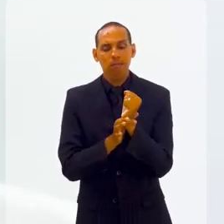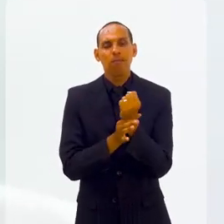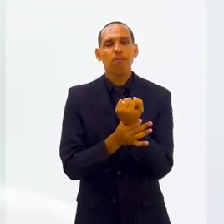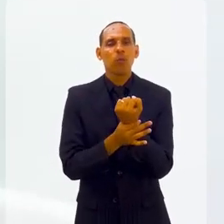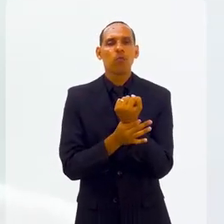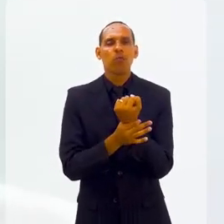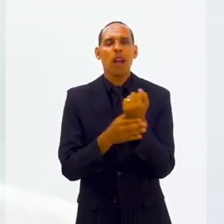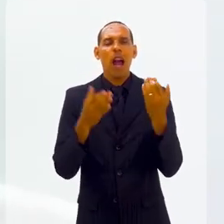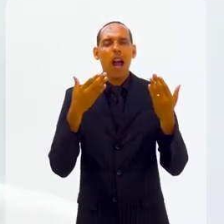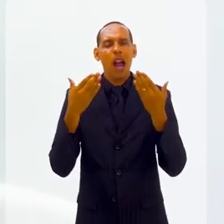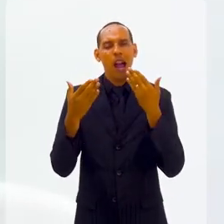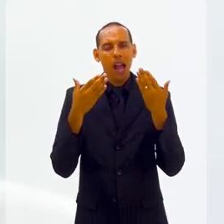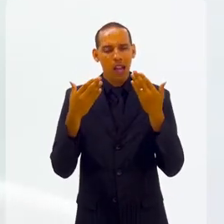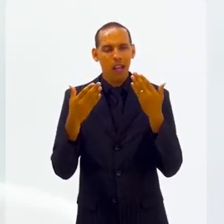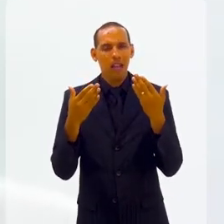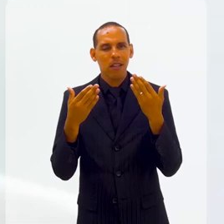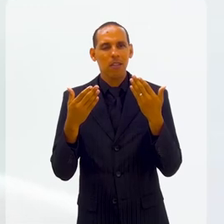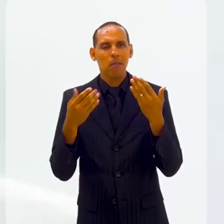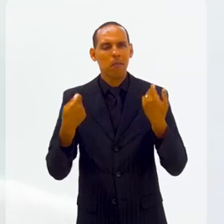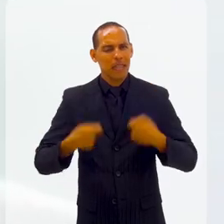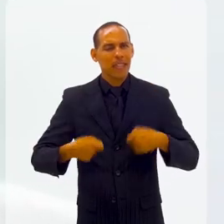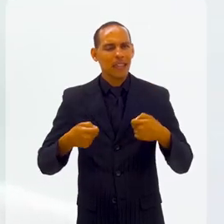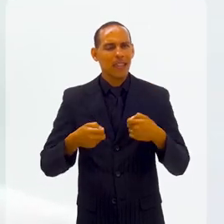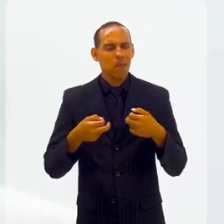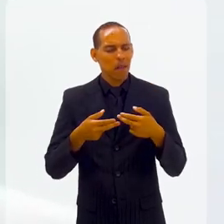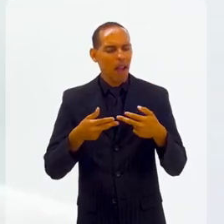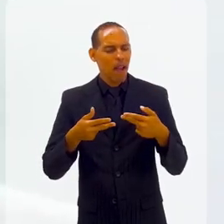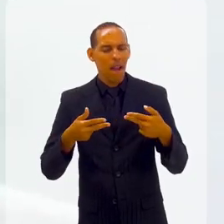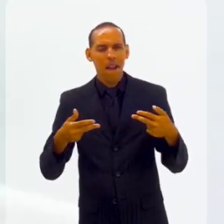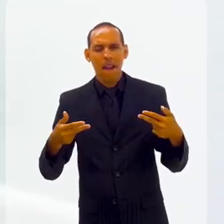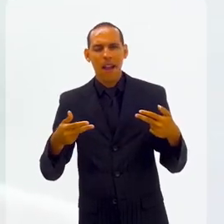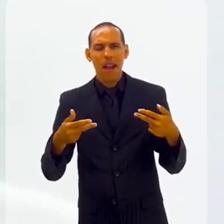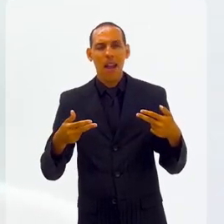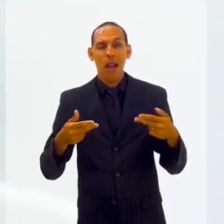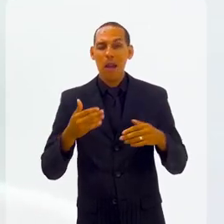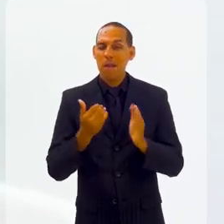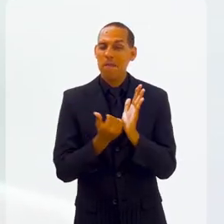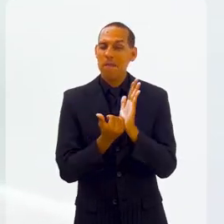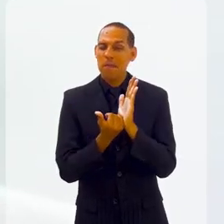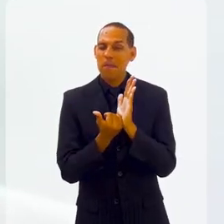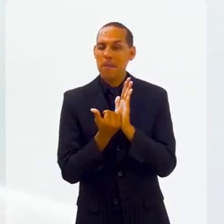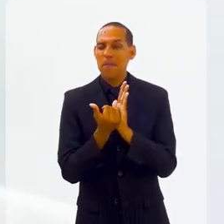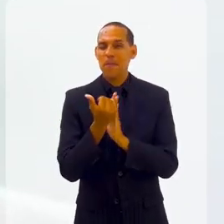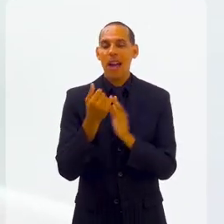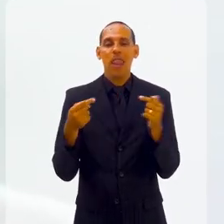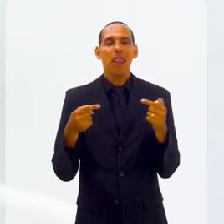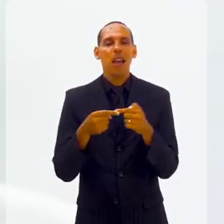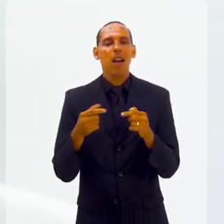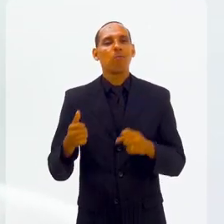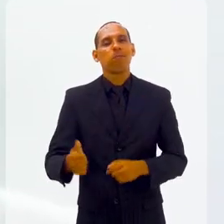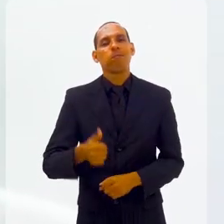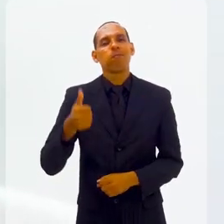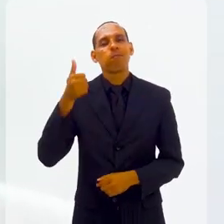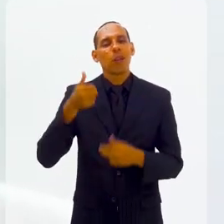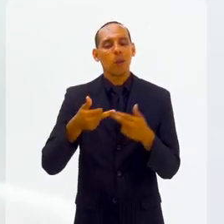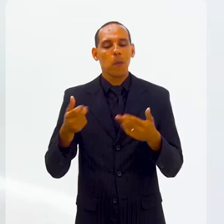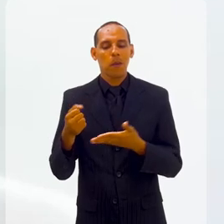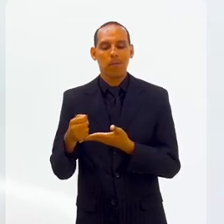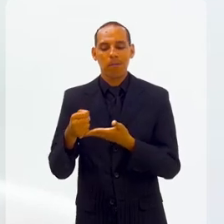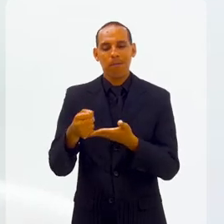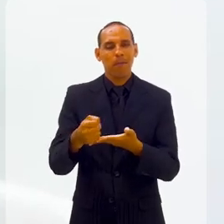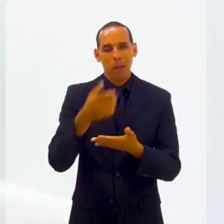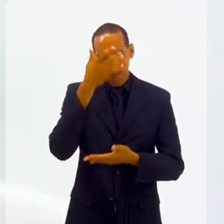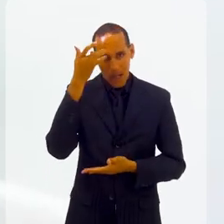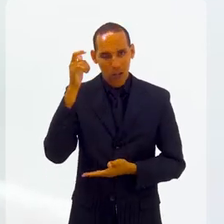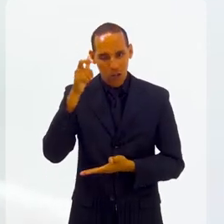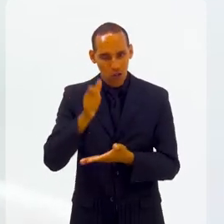assegurar o atendimento às exigências cada vez mais assim cada vez maiores né quanto a qualidade do